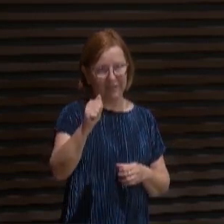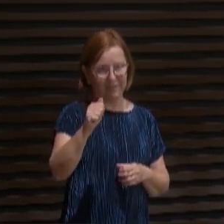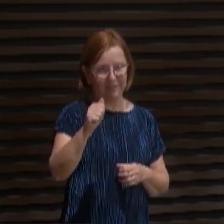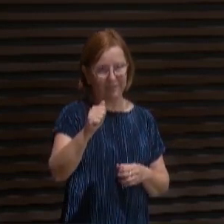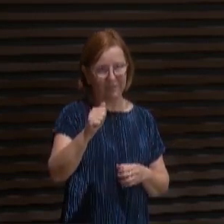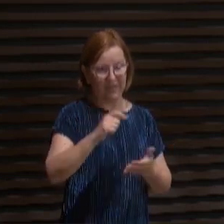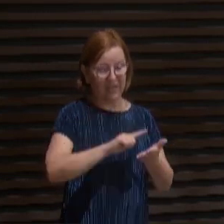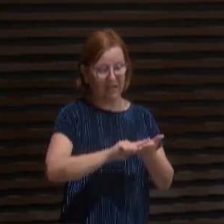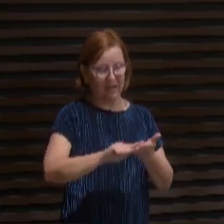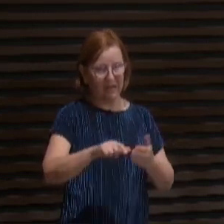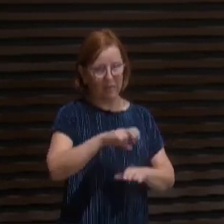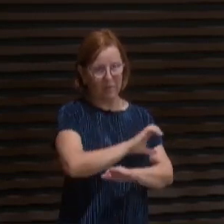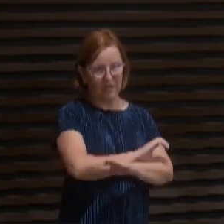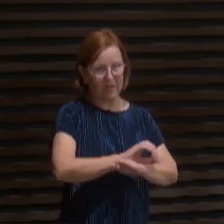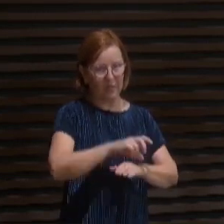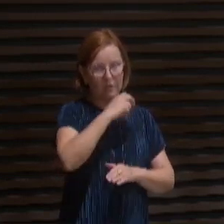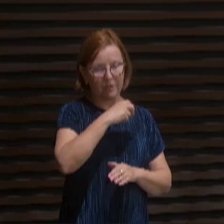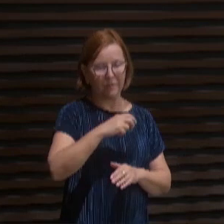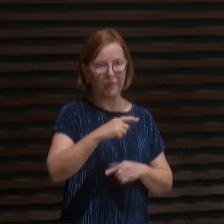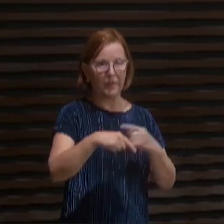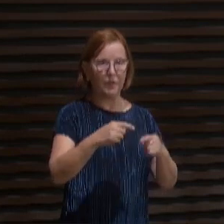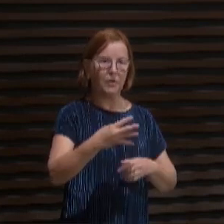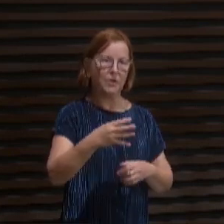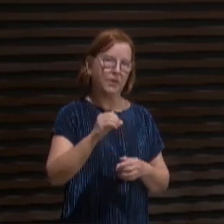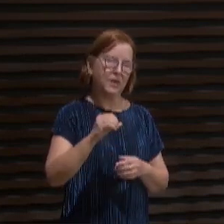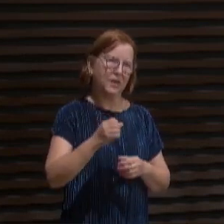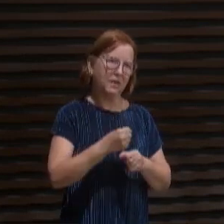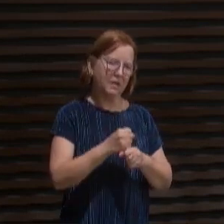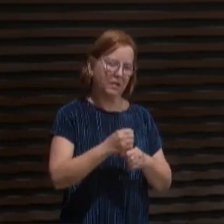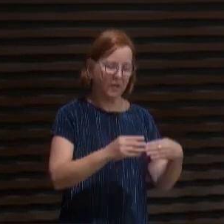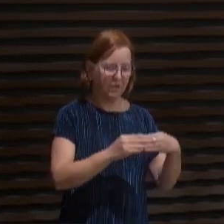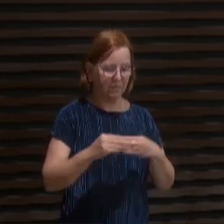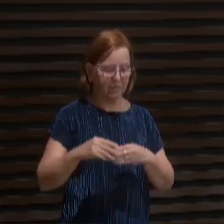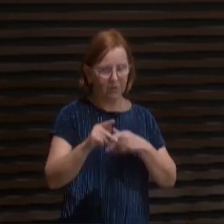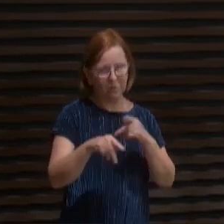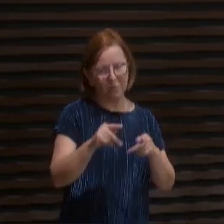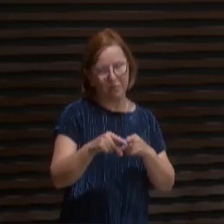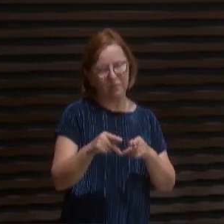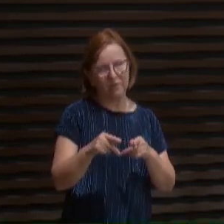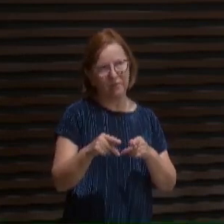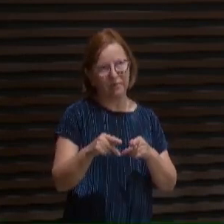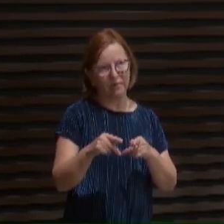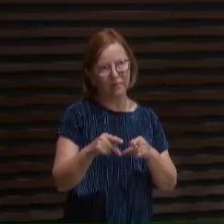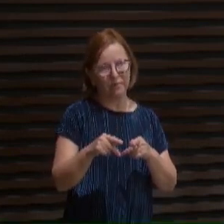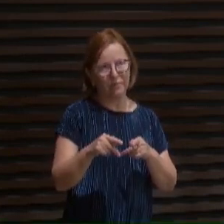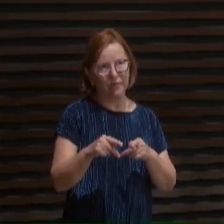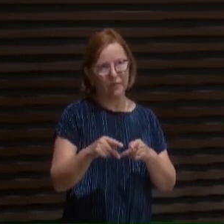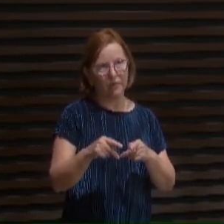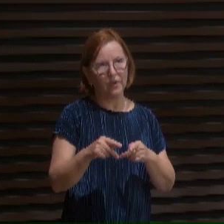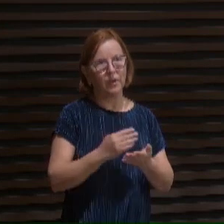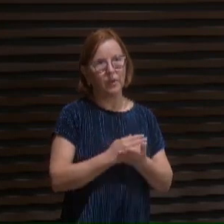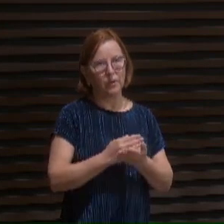os 40 anos conduzindo o povo, ele passou sendo aprendiz da cultura